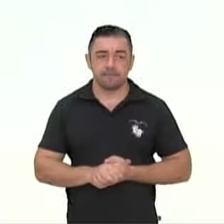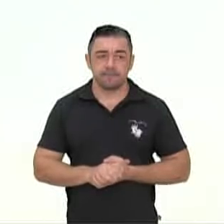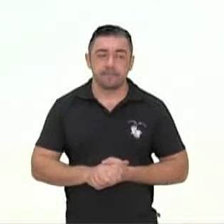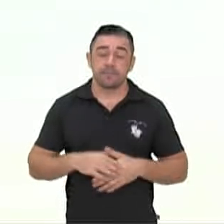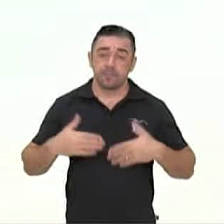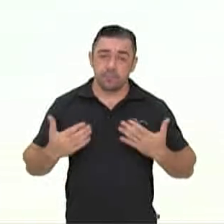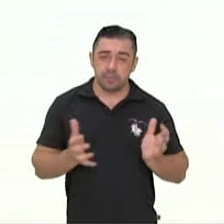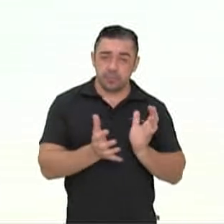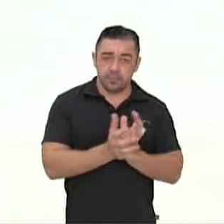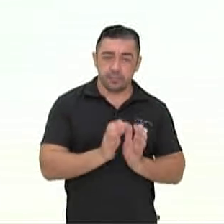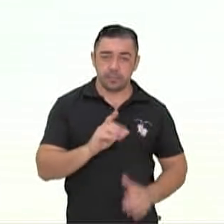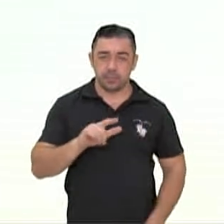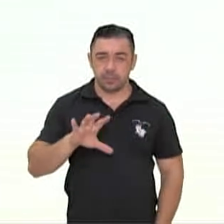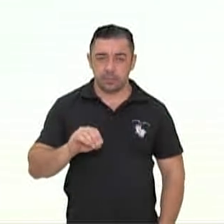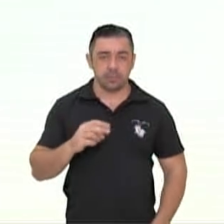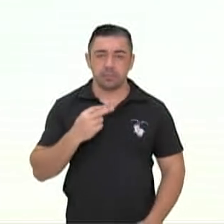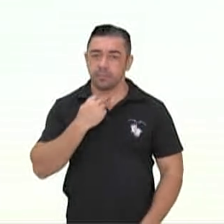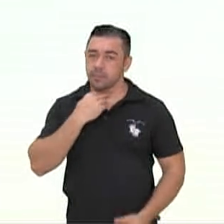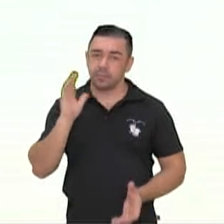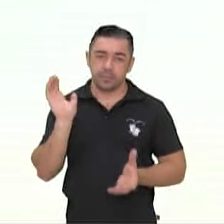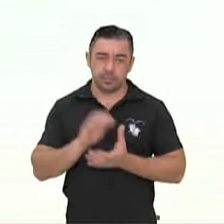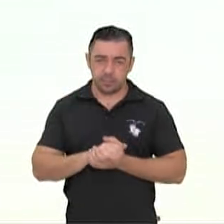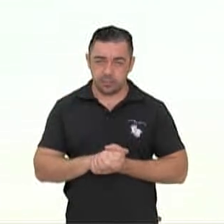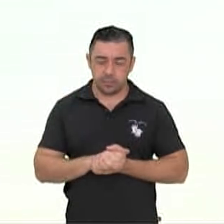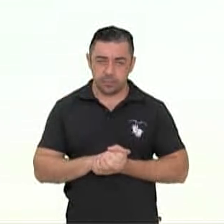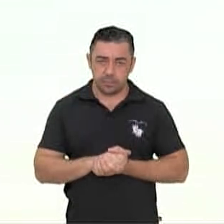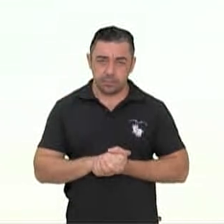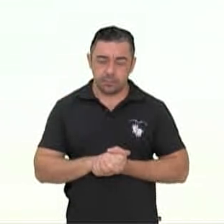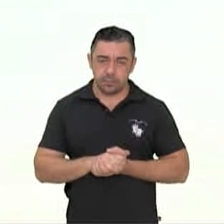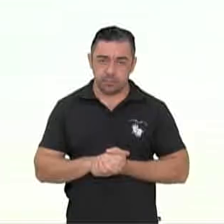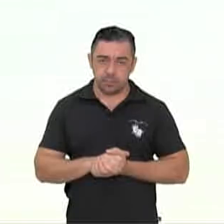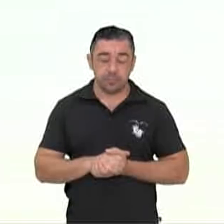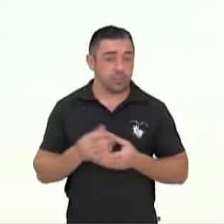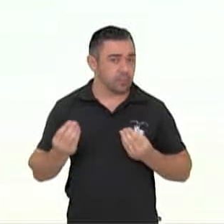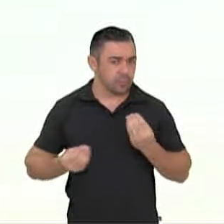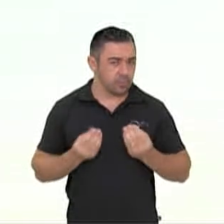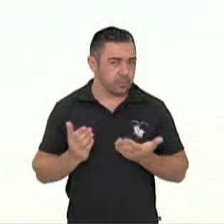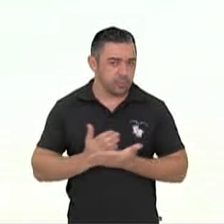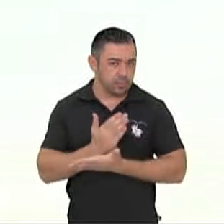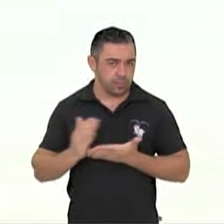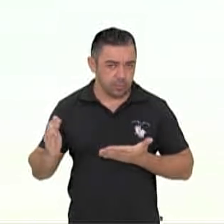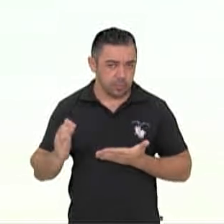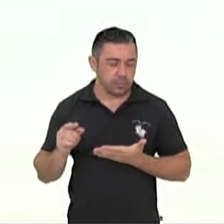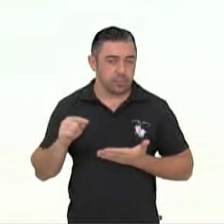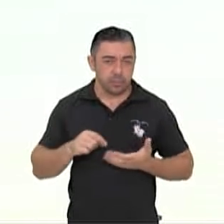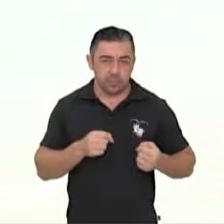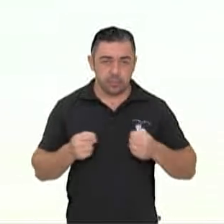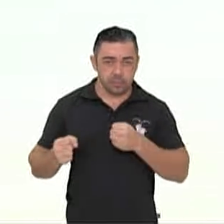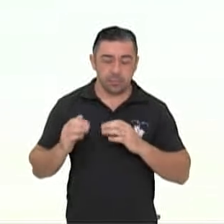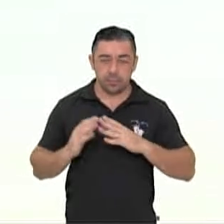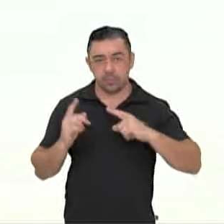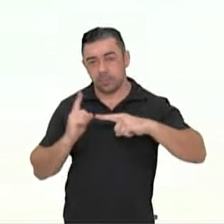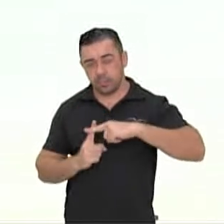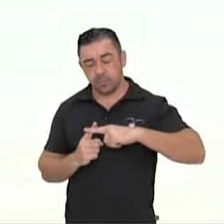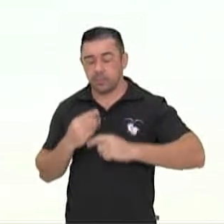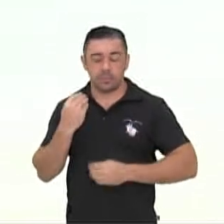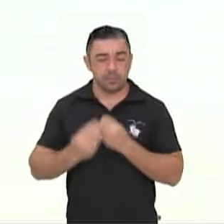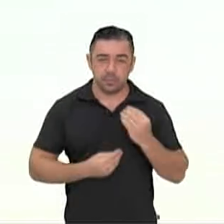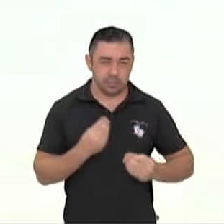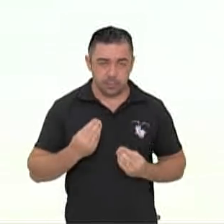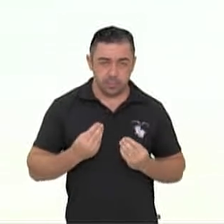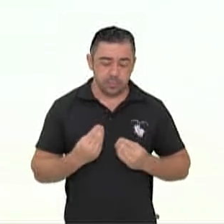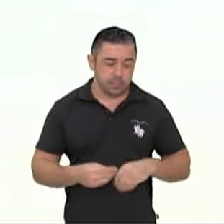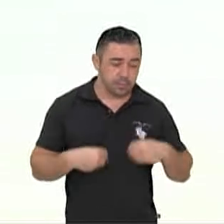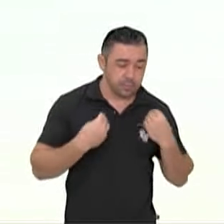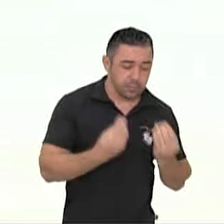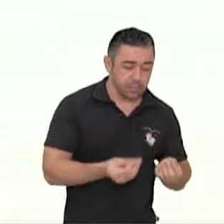membros do clero não podiam se casar, e como que não se divide esse poder? Né? O poder está também na igreja, e porque essas terras não passam